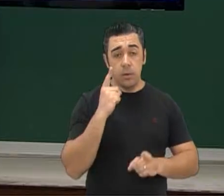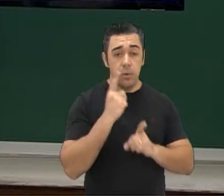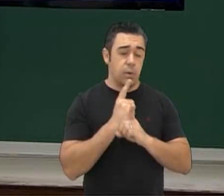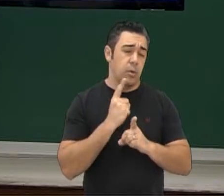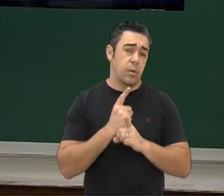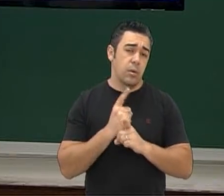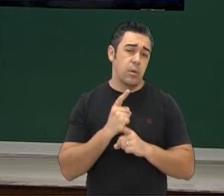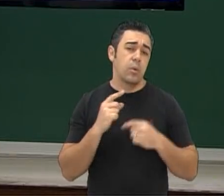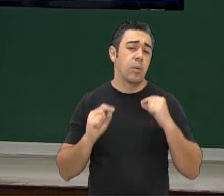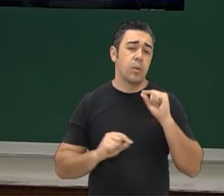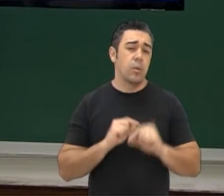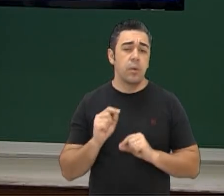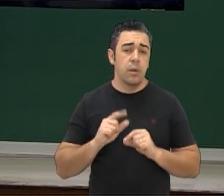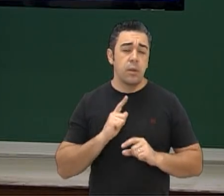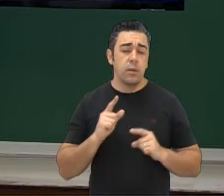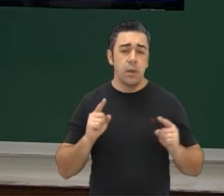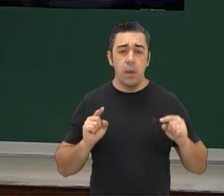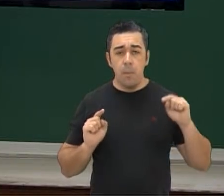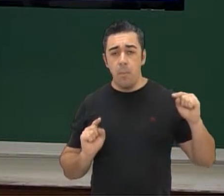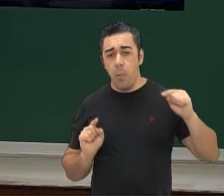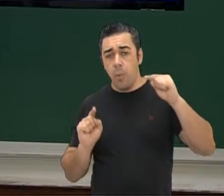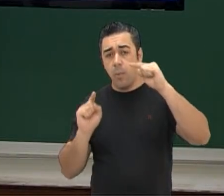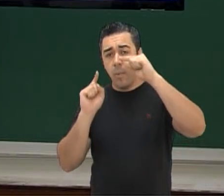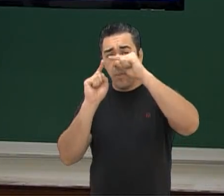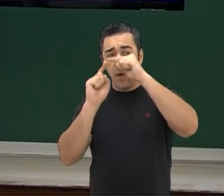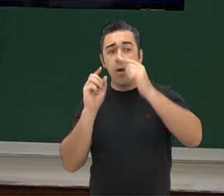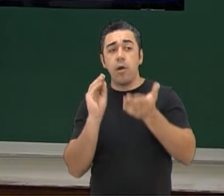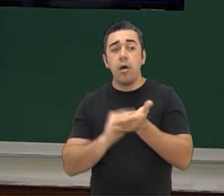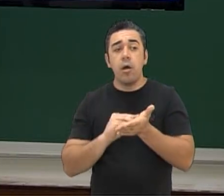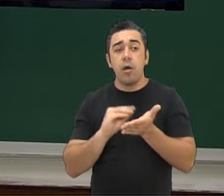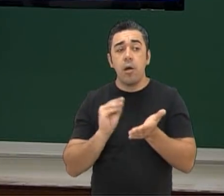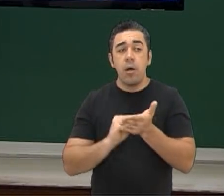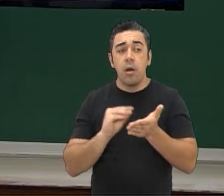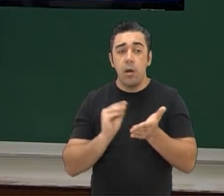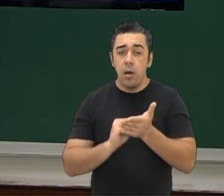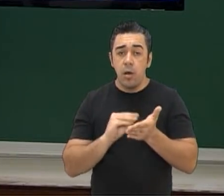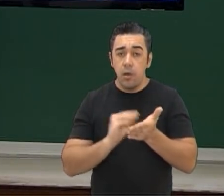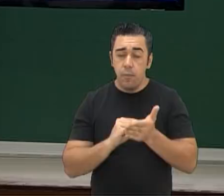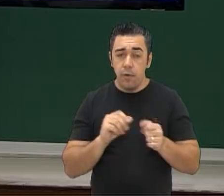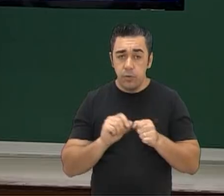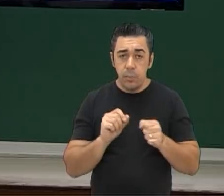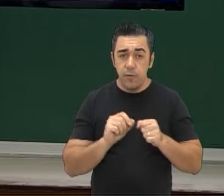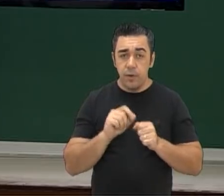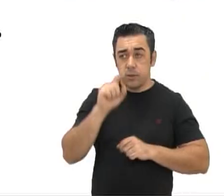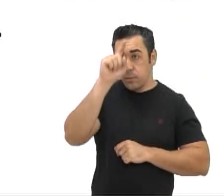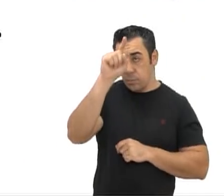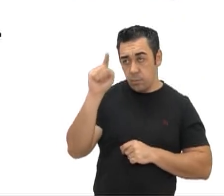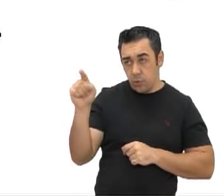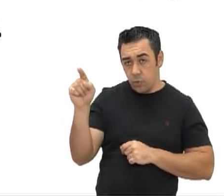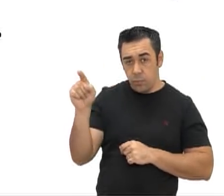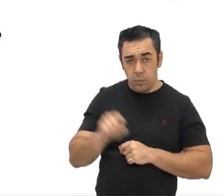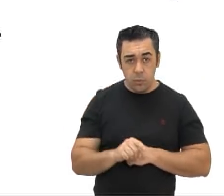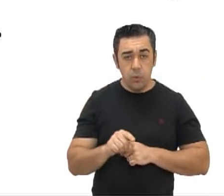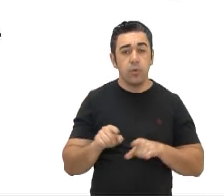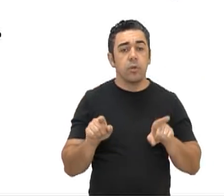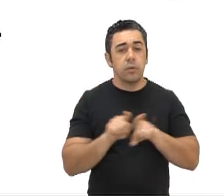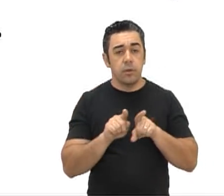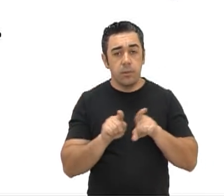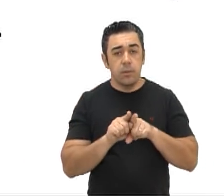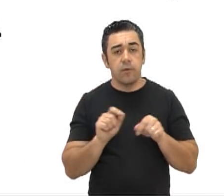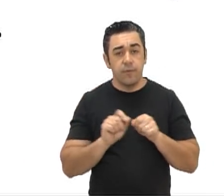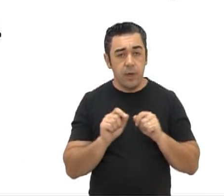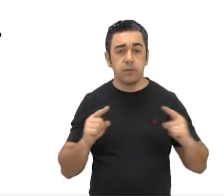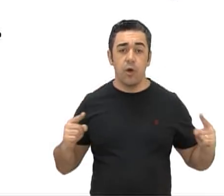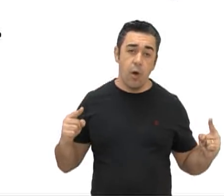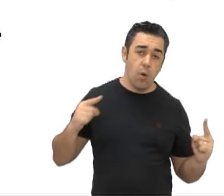determine os pares ordenados faltantes para completar a figura simétrica e complete os